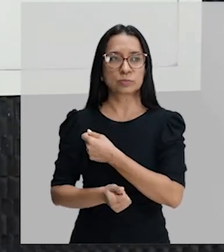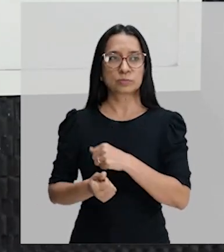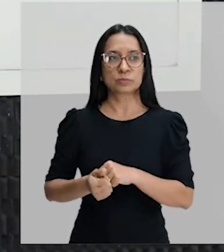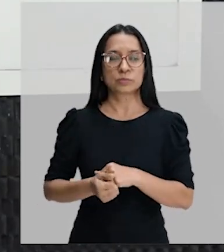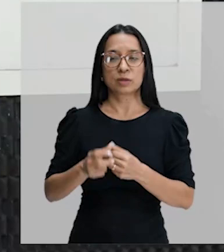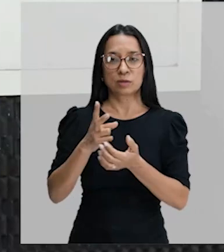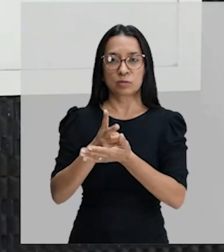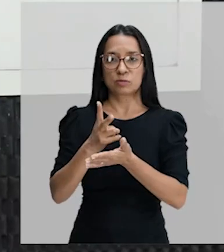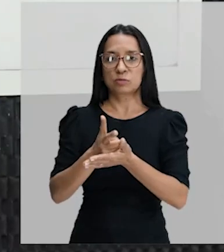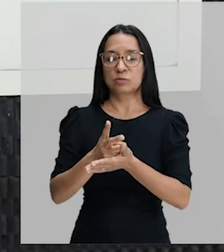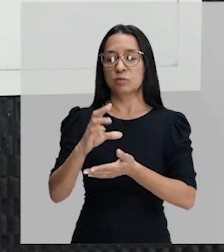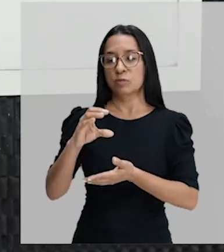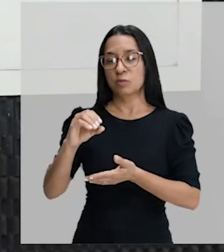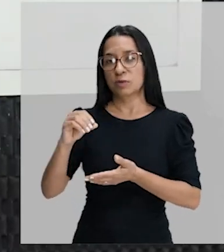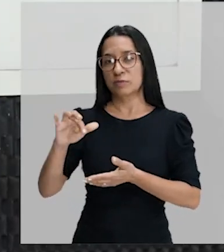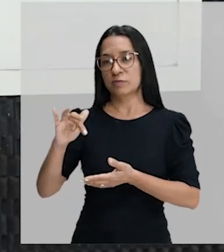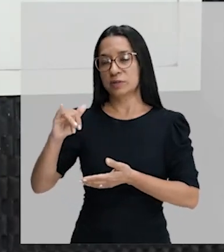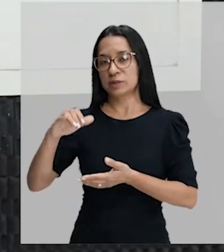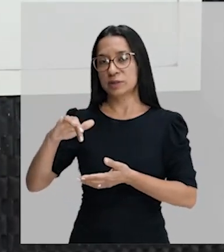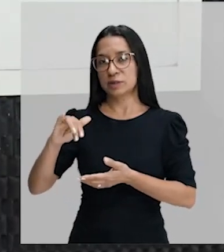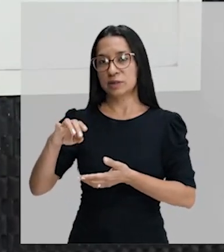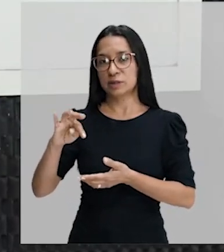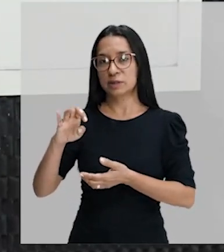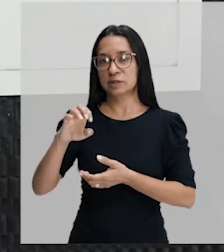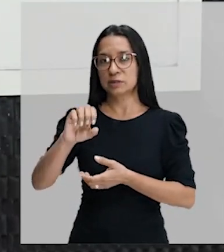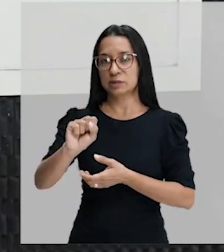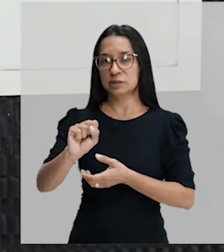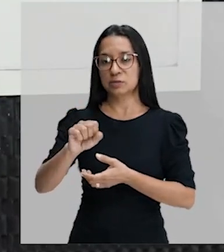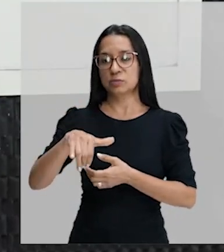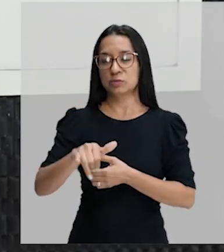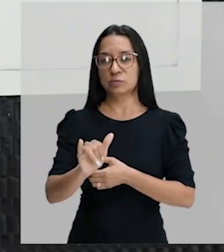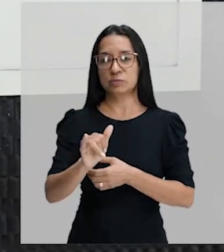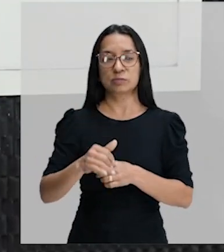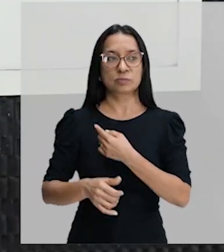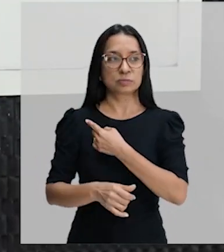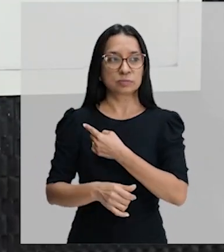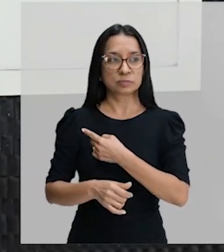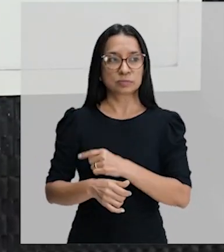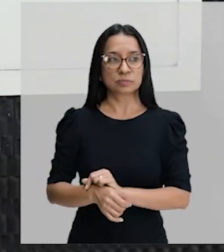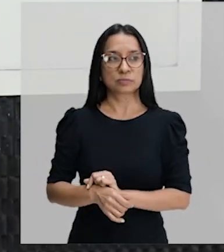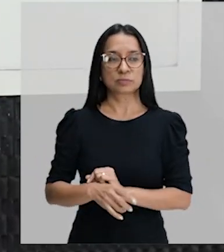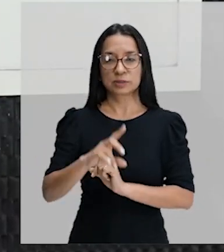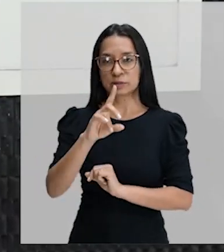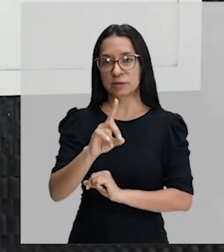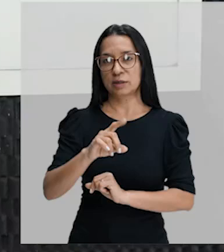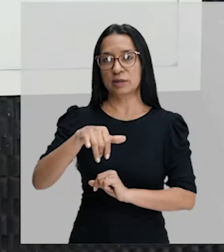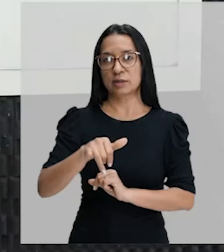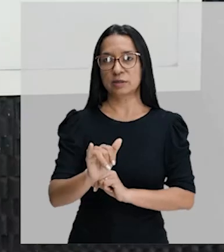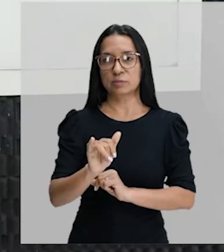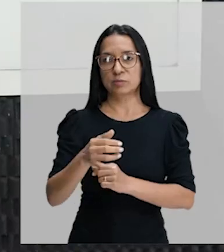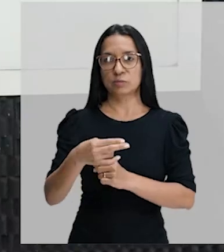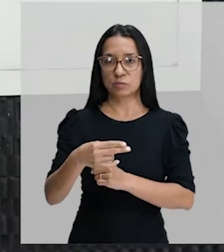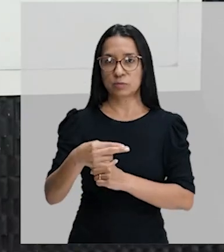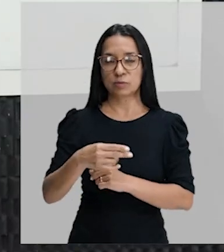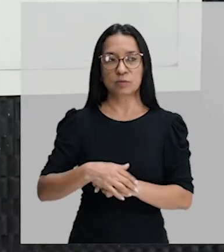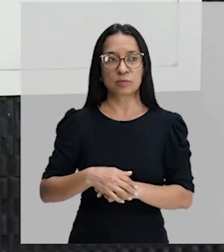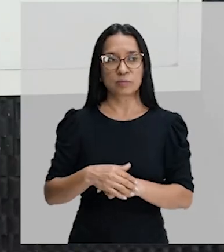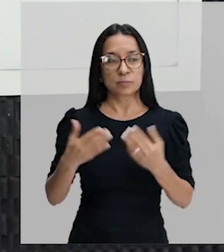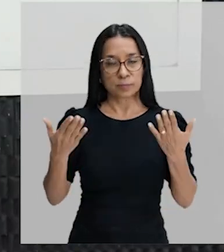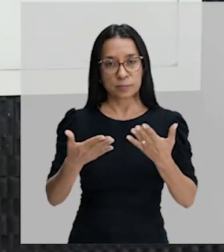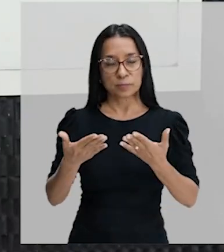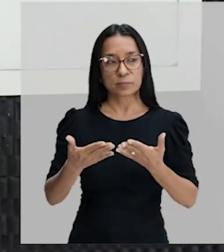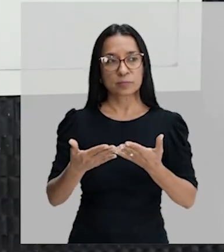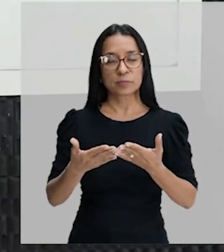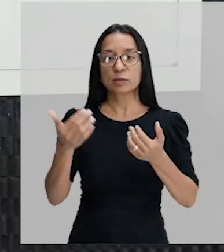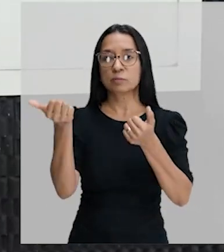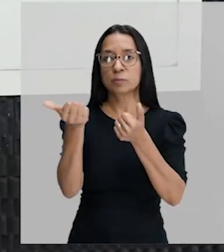mantive aqui os coeficientes do y. Tá? No caso do dy, a mesma coisa, só que agora